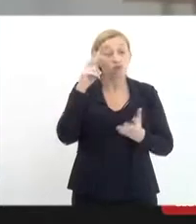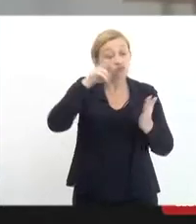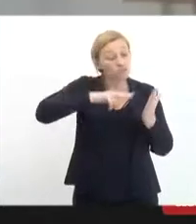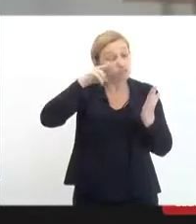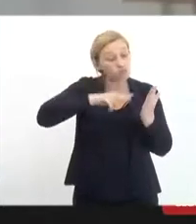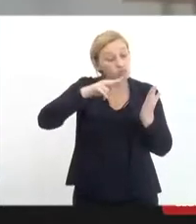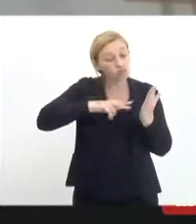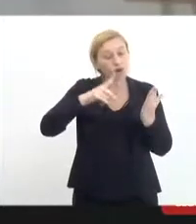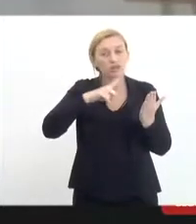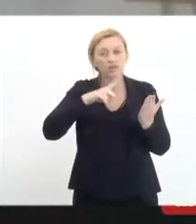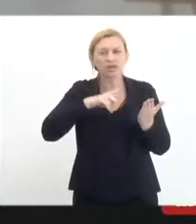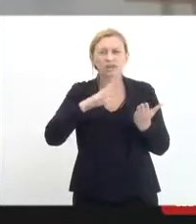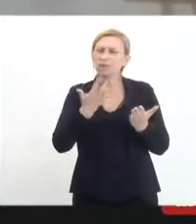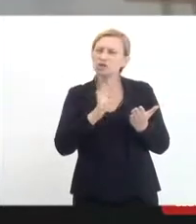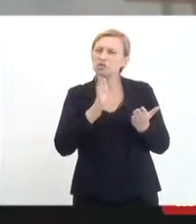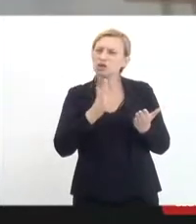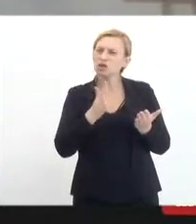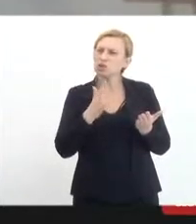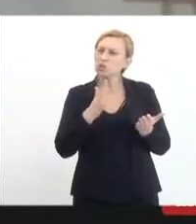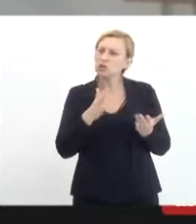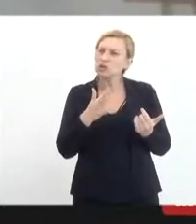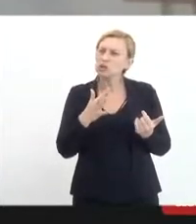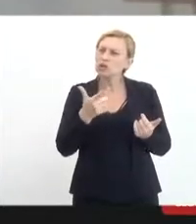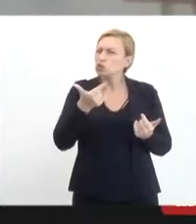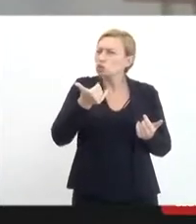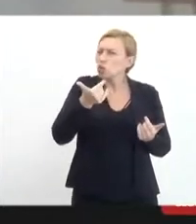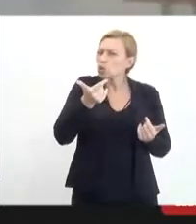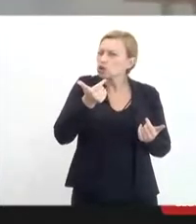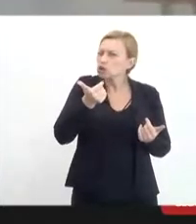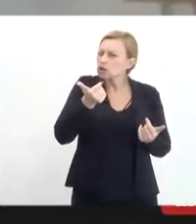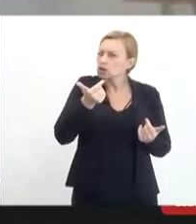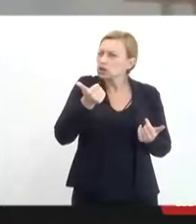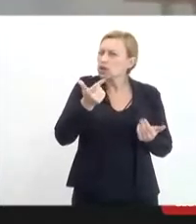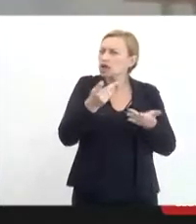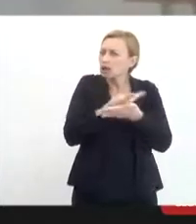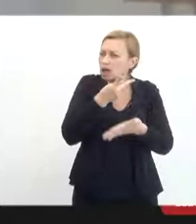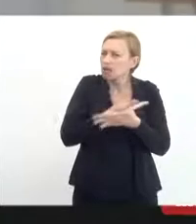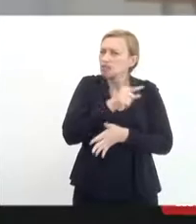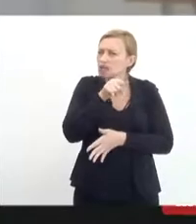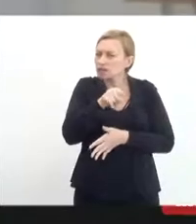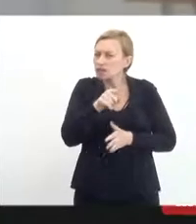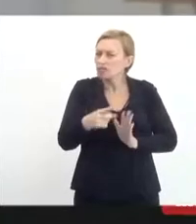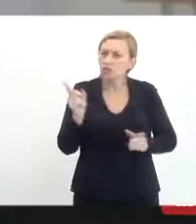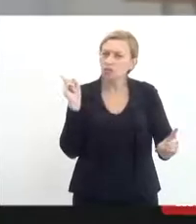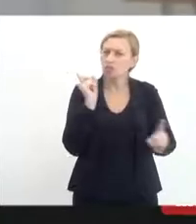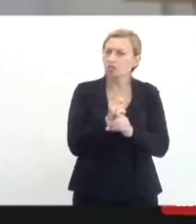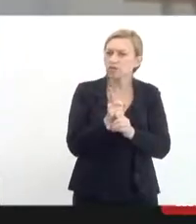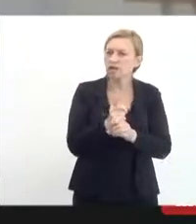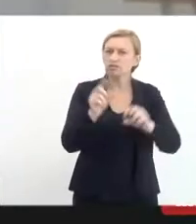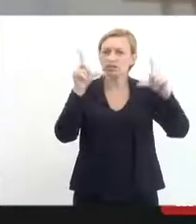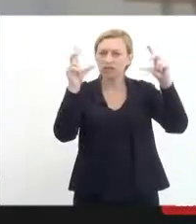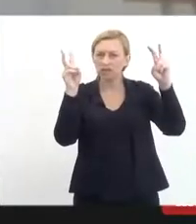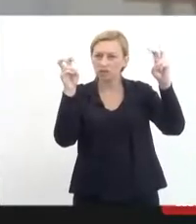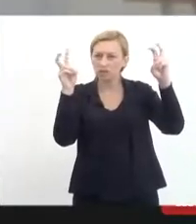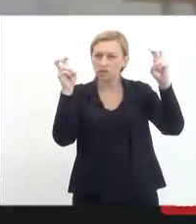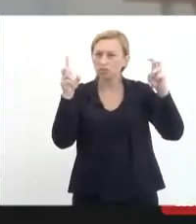eu tenho aqui pelo menos 12 autos de infração que foram lavrados sobre essa matéria,